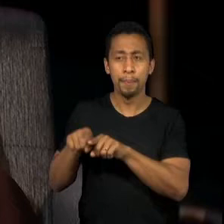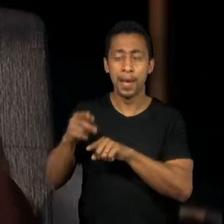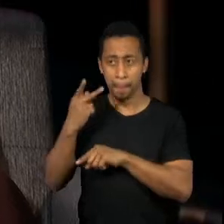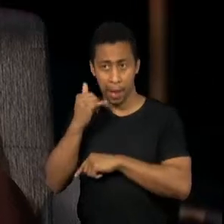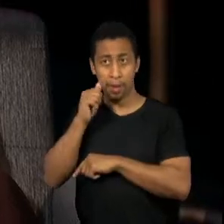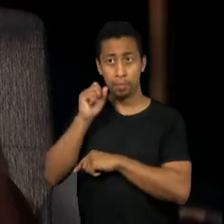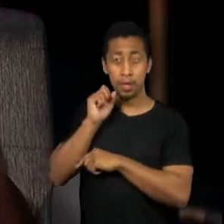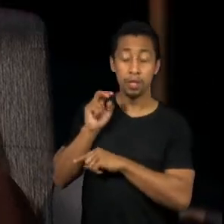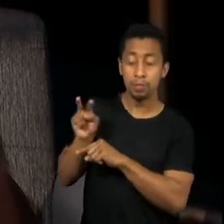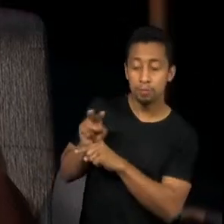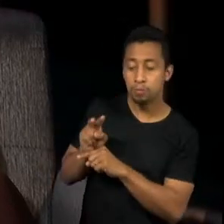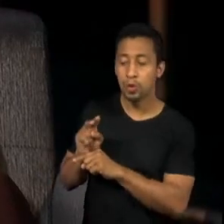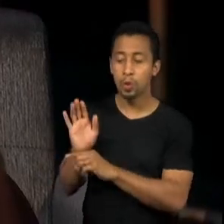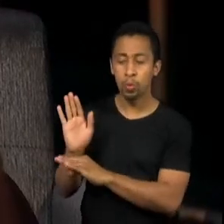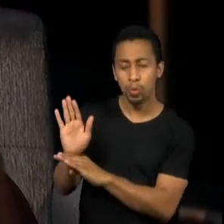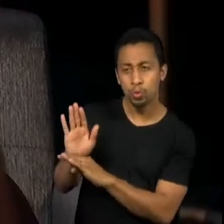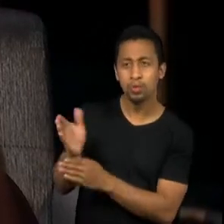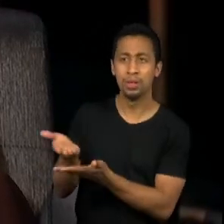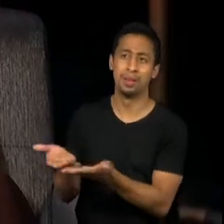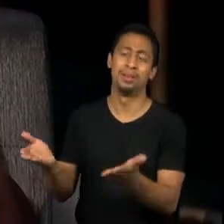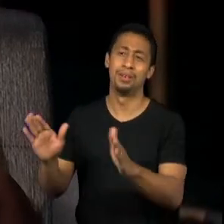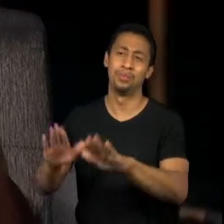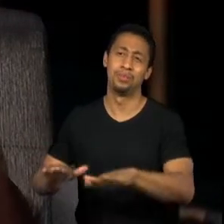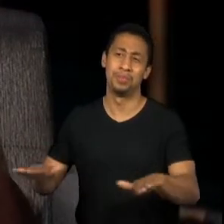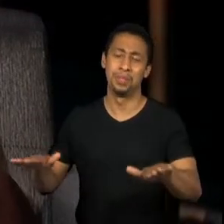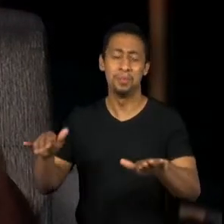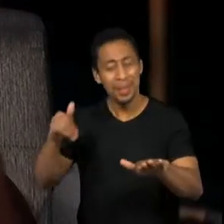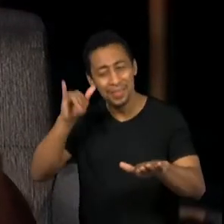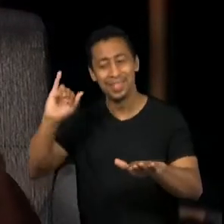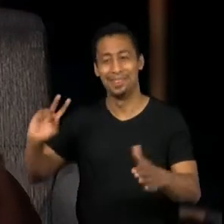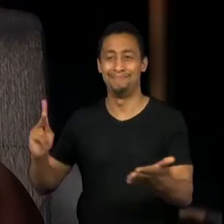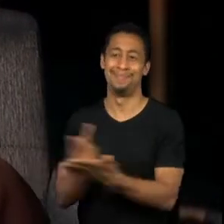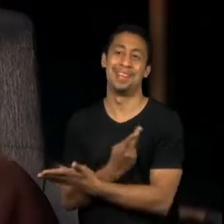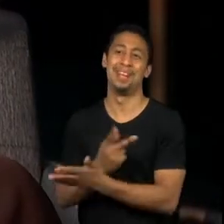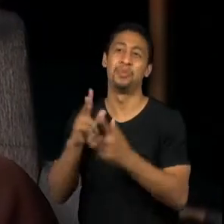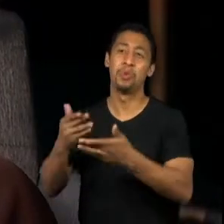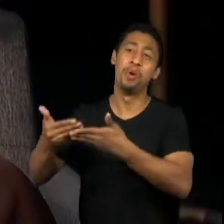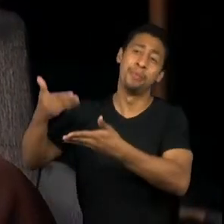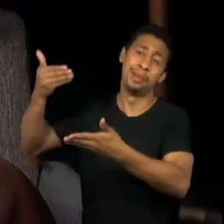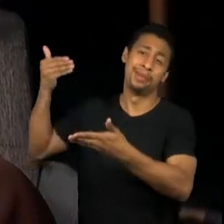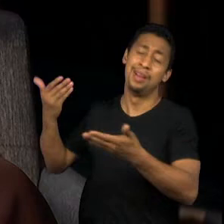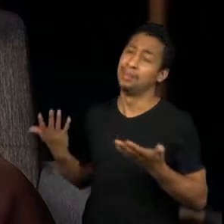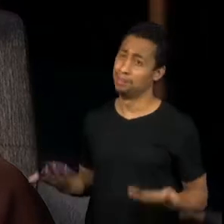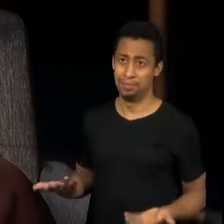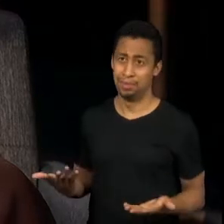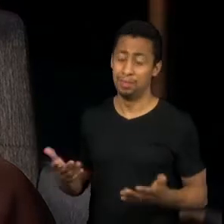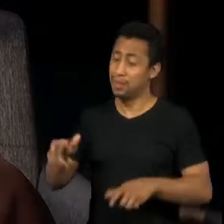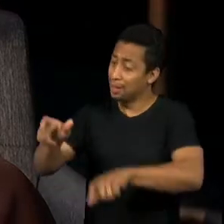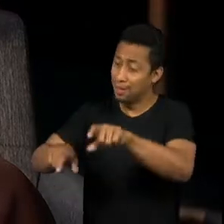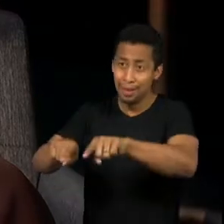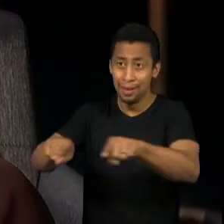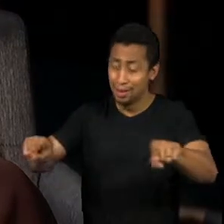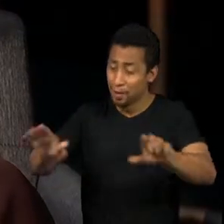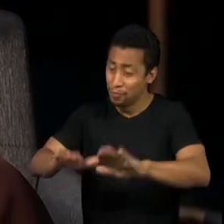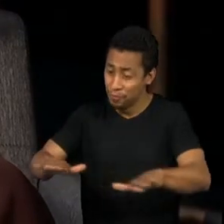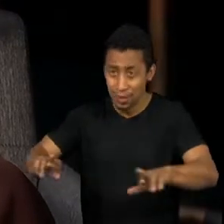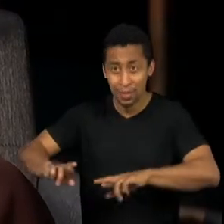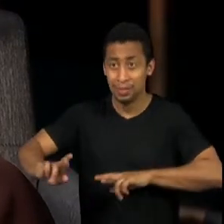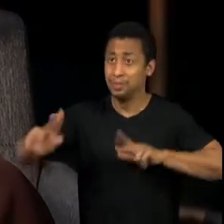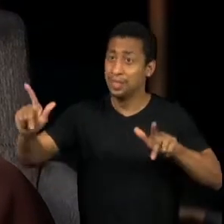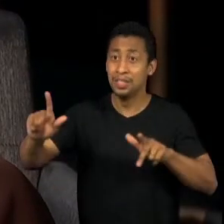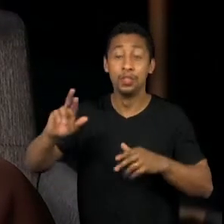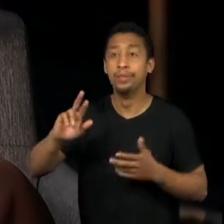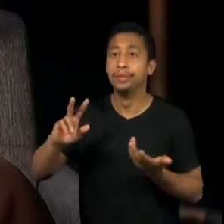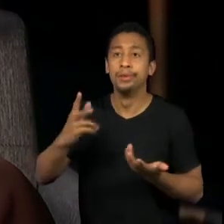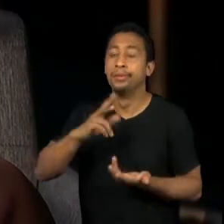impedir os filhos de cometer os mesmos erros que eles cometeram não vão cometer os mesmos erros não são as mesmas pessoas por mais que estejam na mesma situação que você eles vão a gente